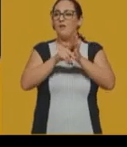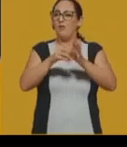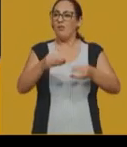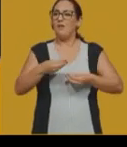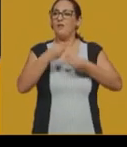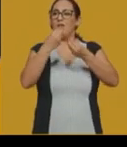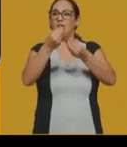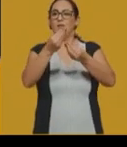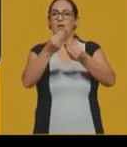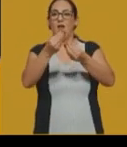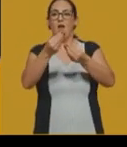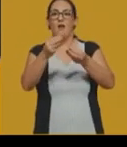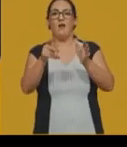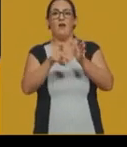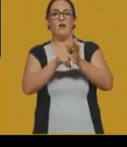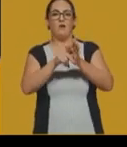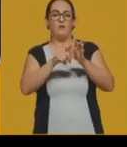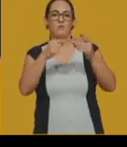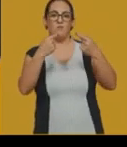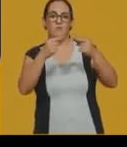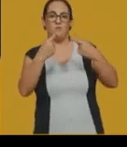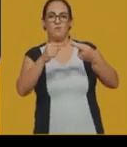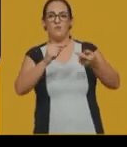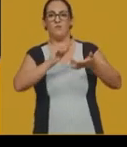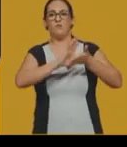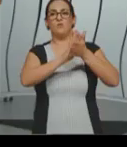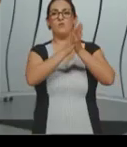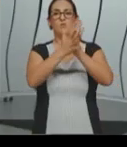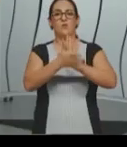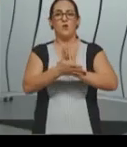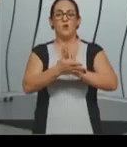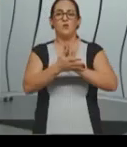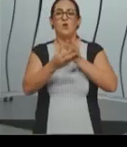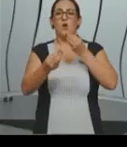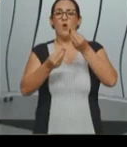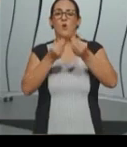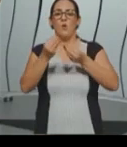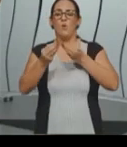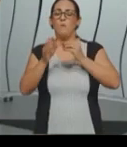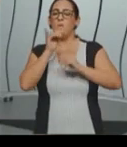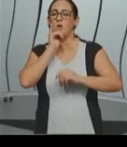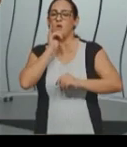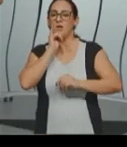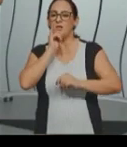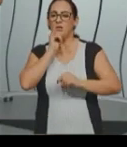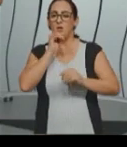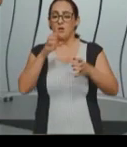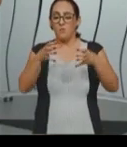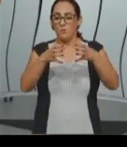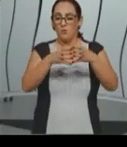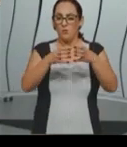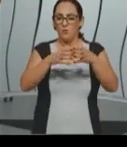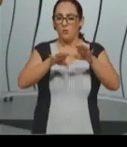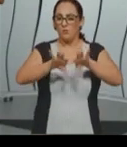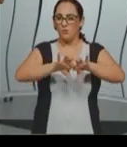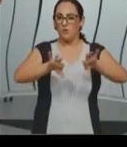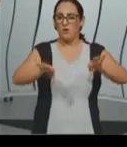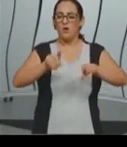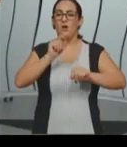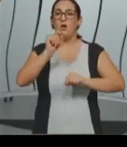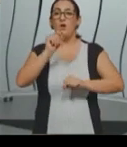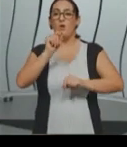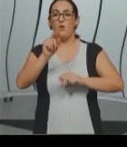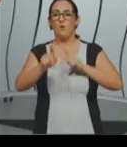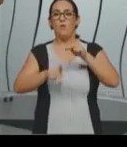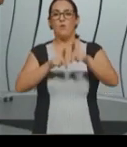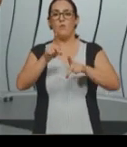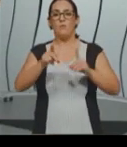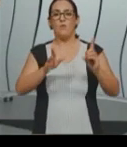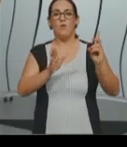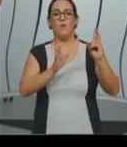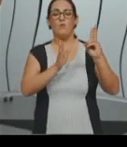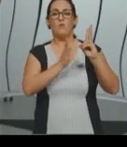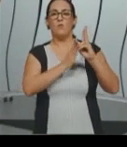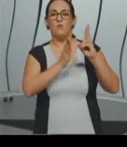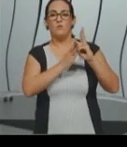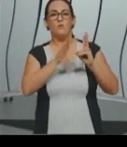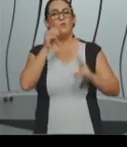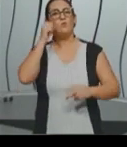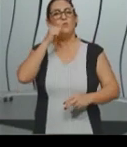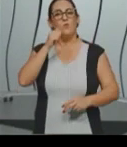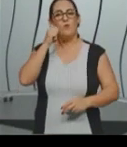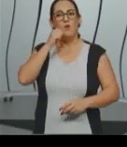grupos sociais excluídos, como povos indígenas, as mulheres, os negros, os homossexuais e os mais